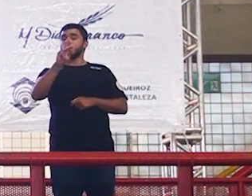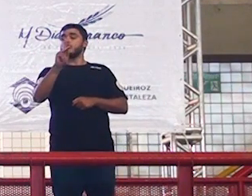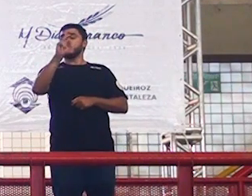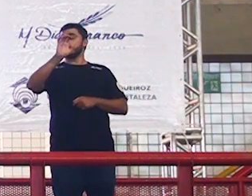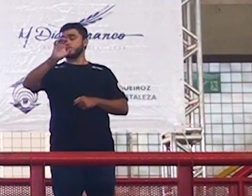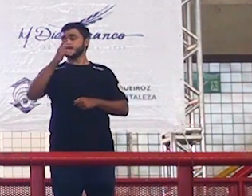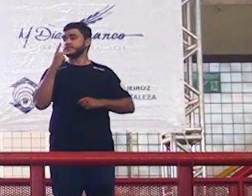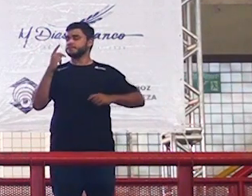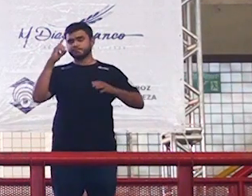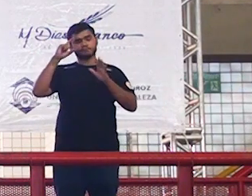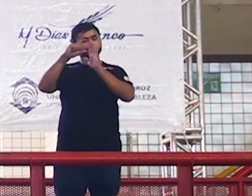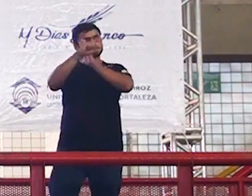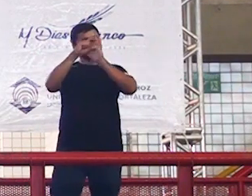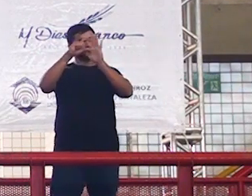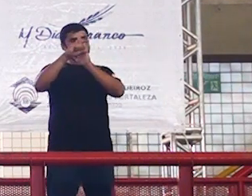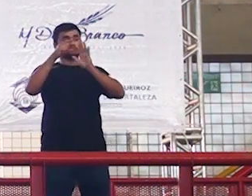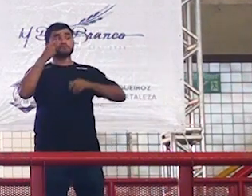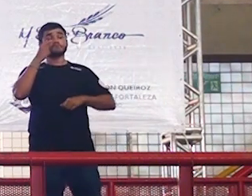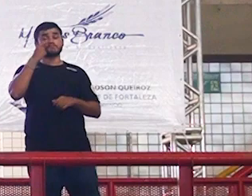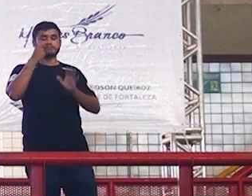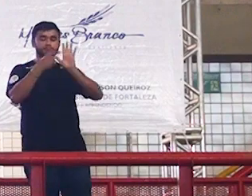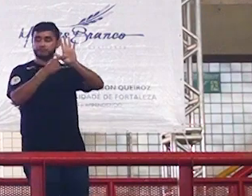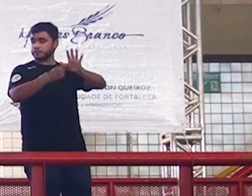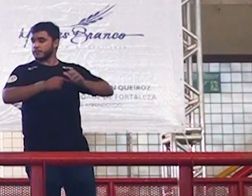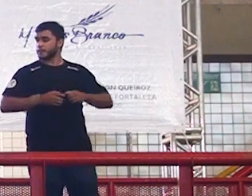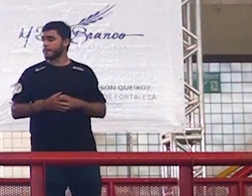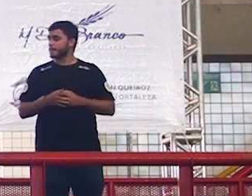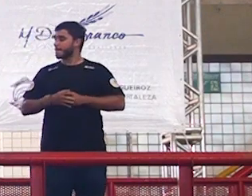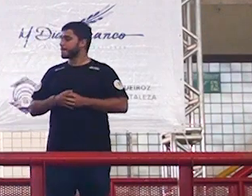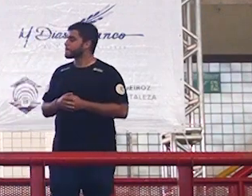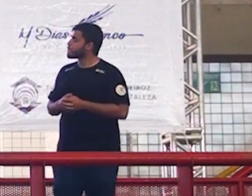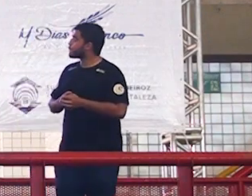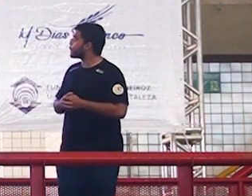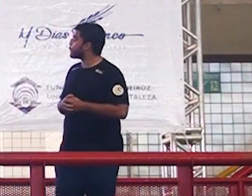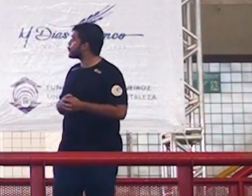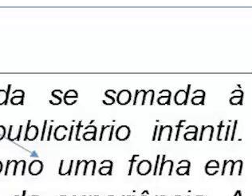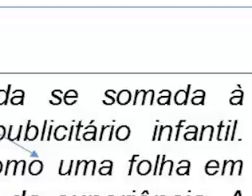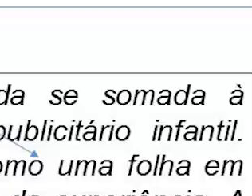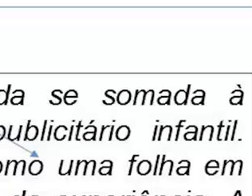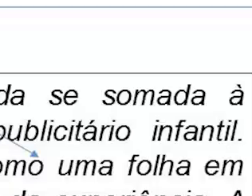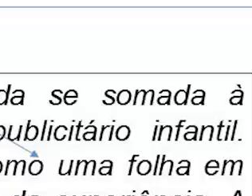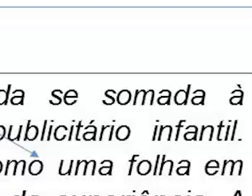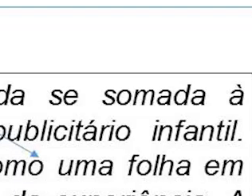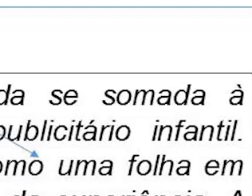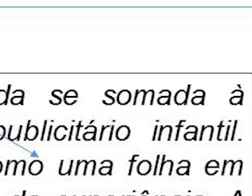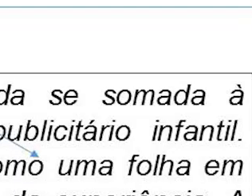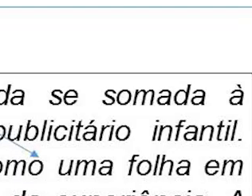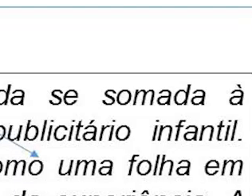Olha um pedaço de um parágrafo da criatura. Olha o que ele escreveu.